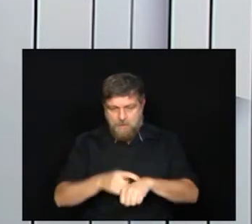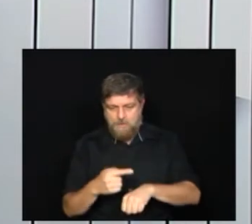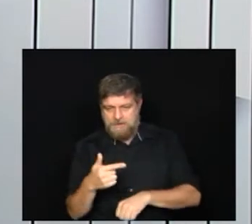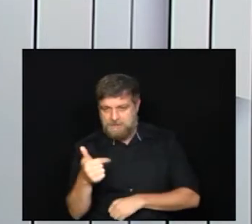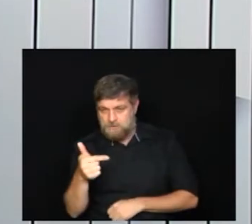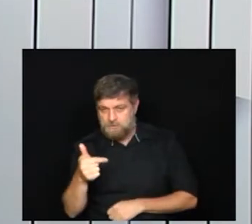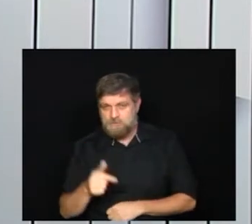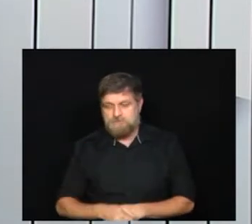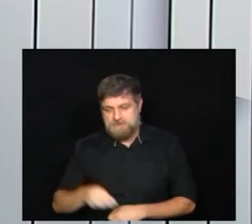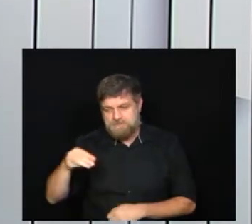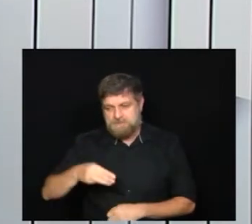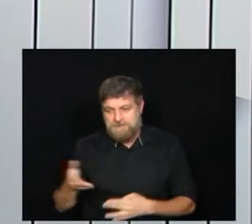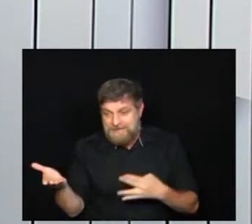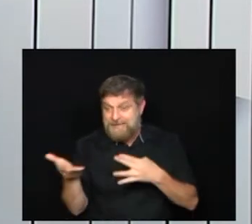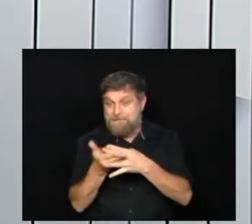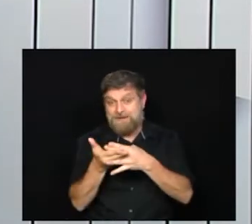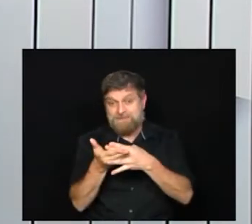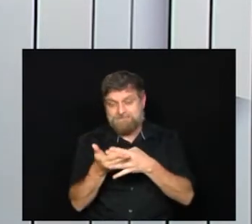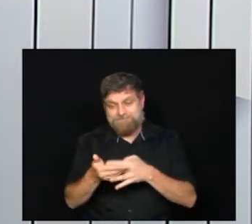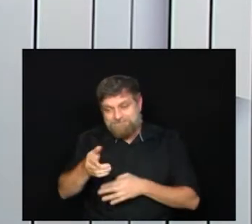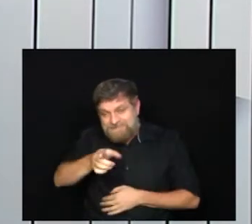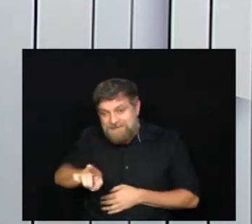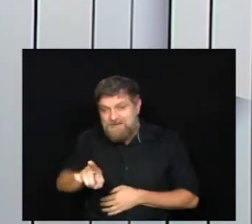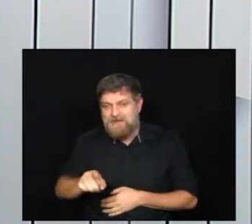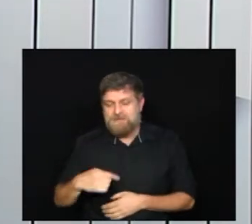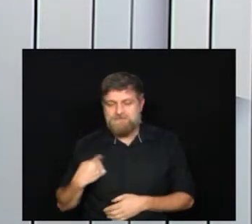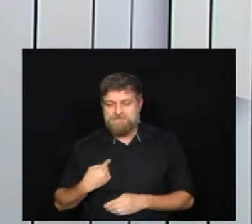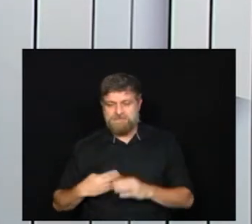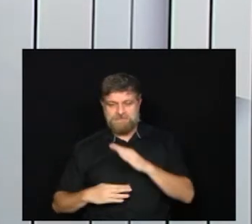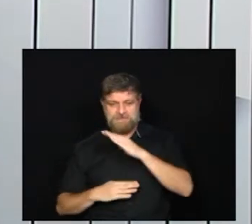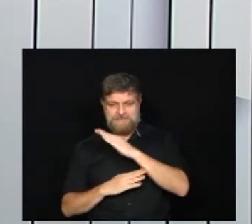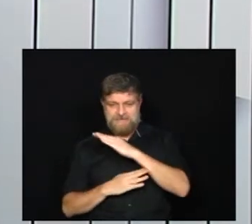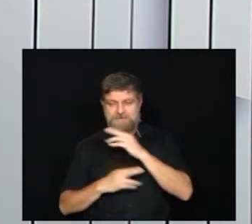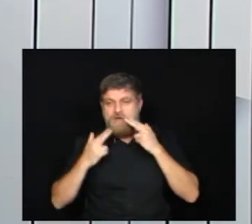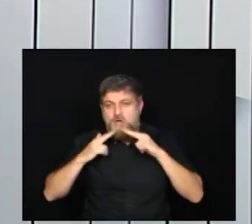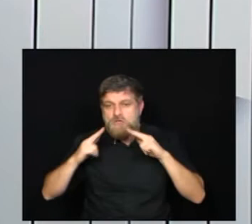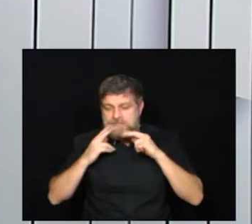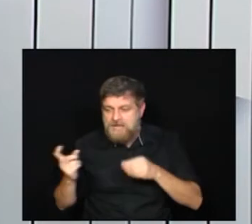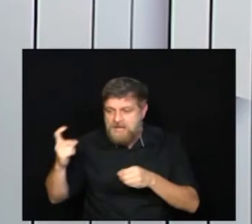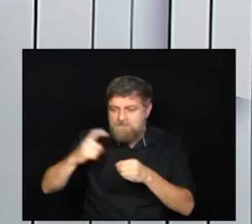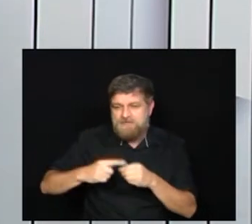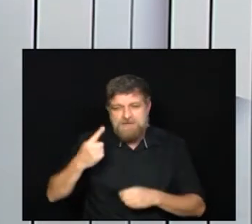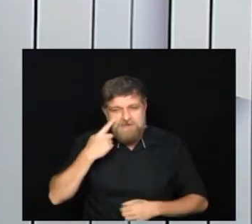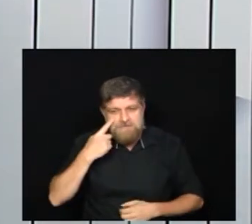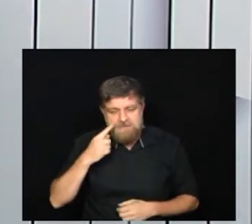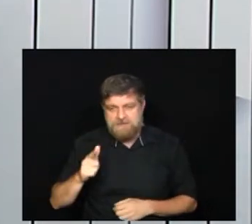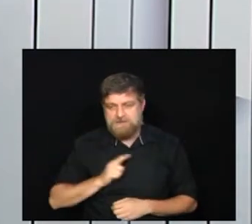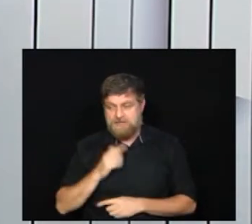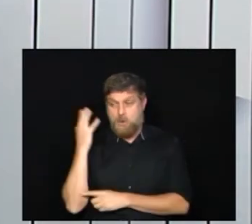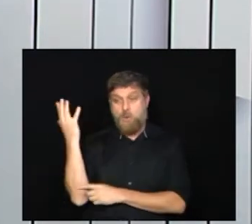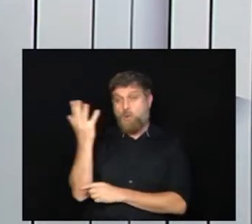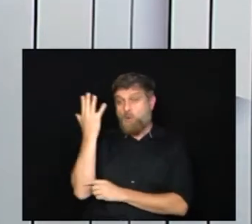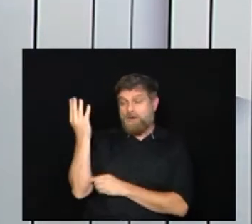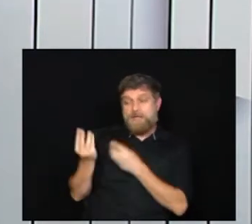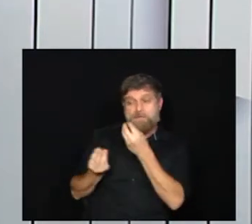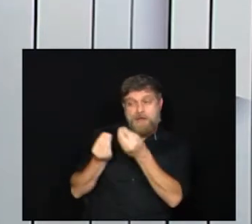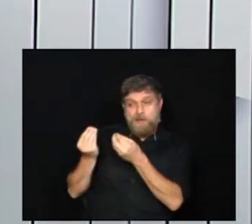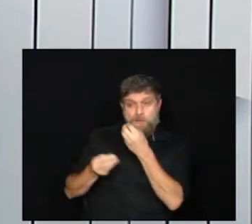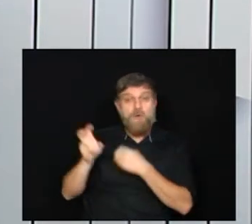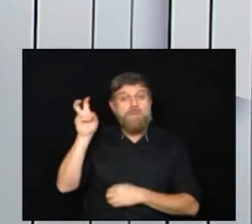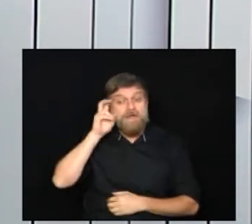1h12, primeiro e último intervalo aqui no nosso Câmara Notícia, e na volta você confere a previsão do tempo para